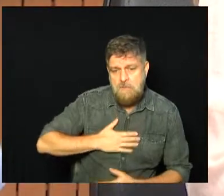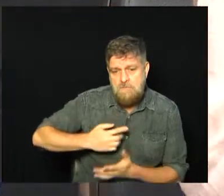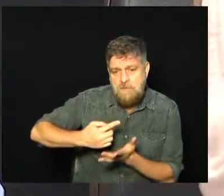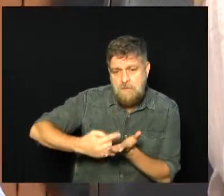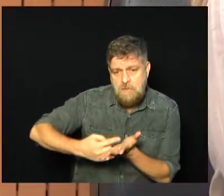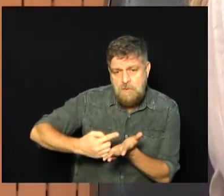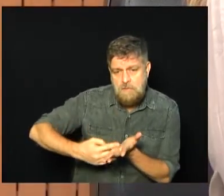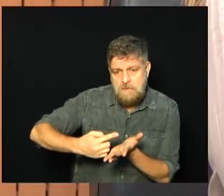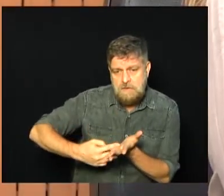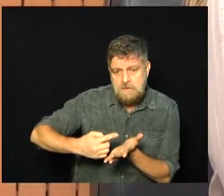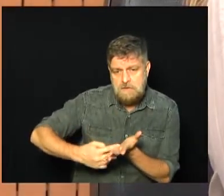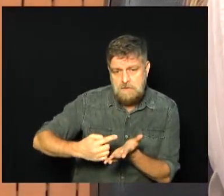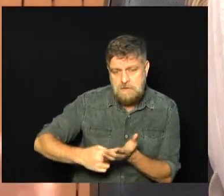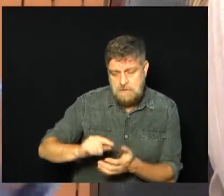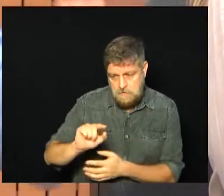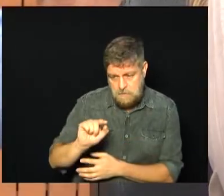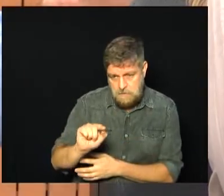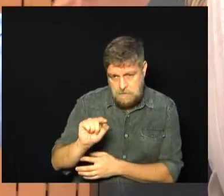seguinte...